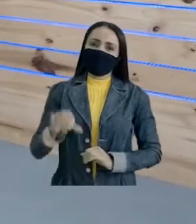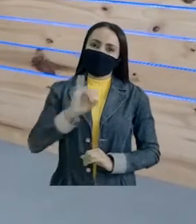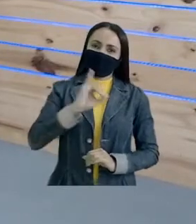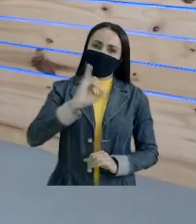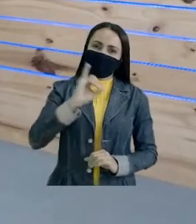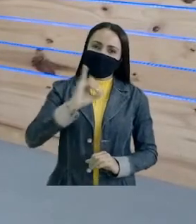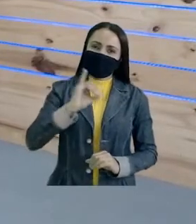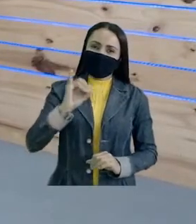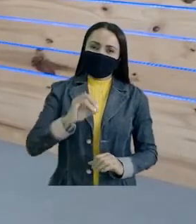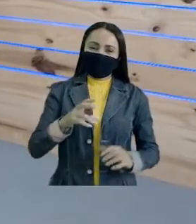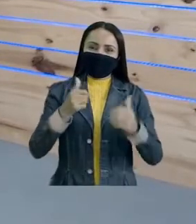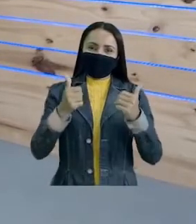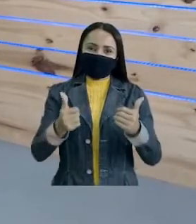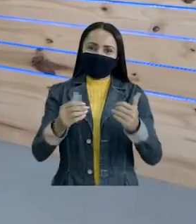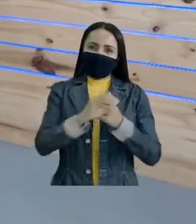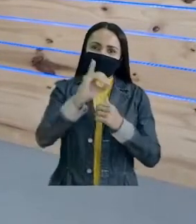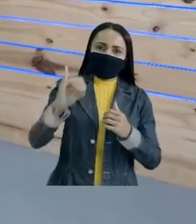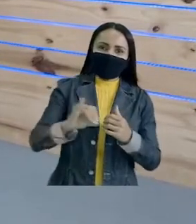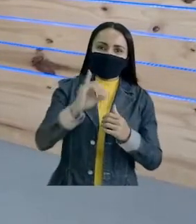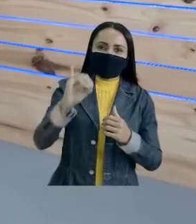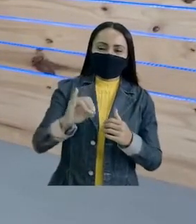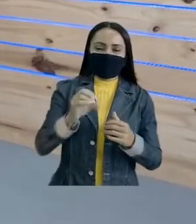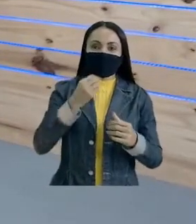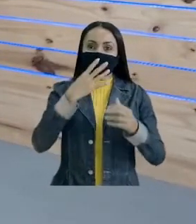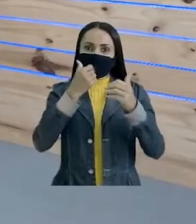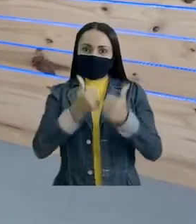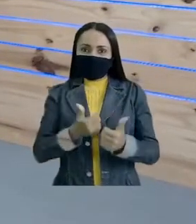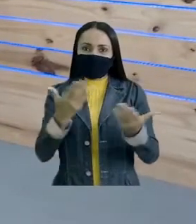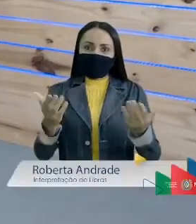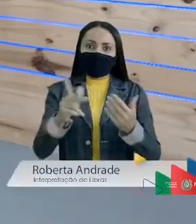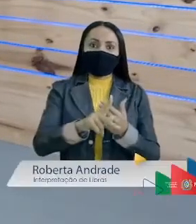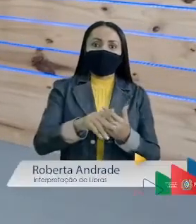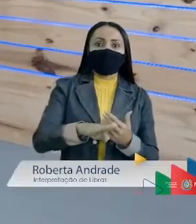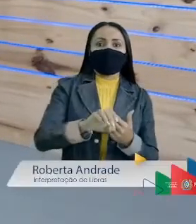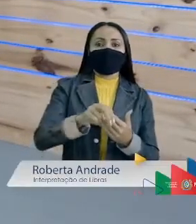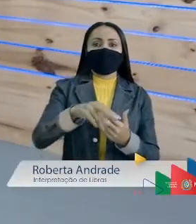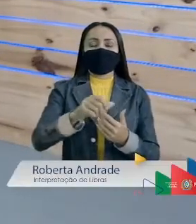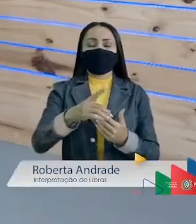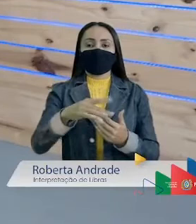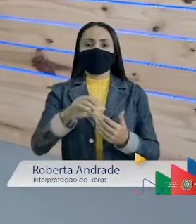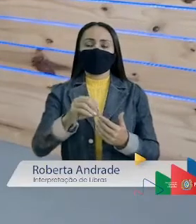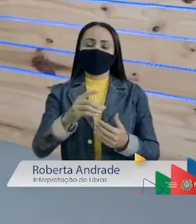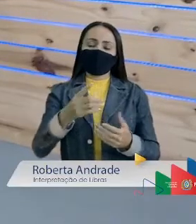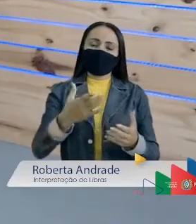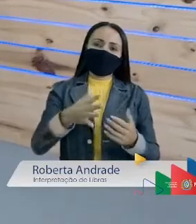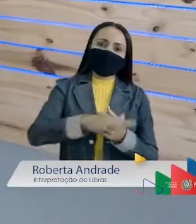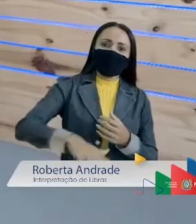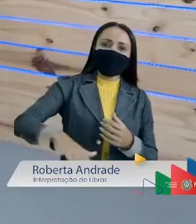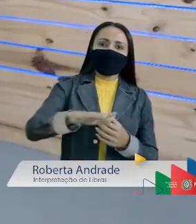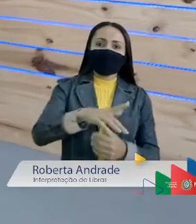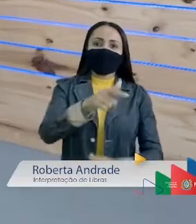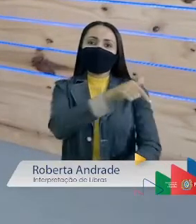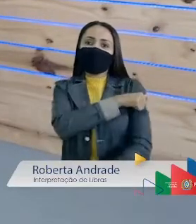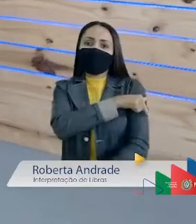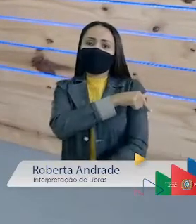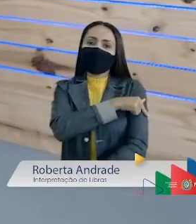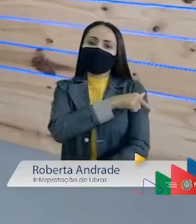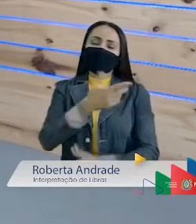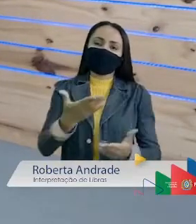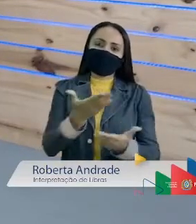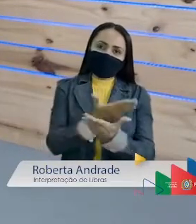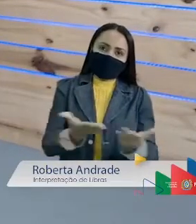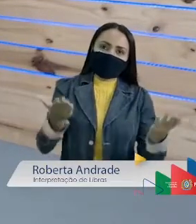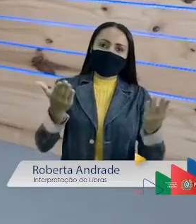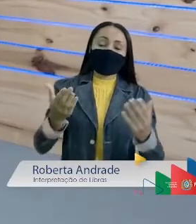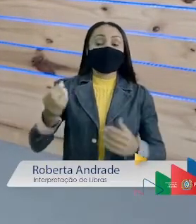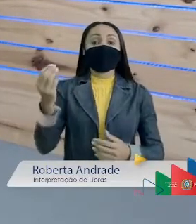Olá, gente. Oi, como é que vocês estão? Professora Bernadette na área, chegando. Aula do 7º ano, ensino fundamental. É a